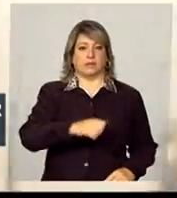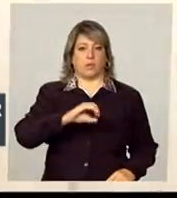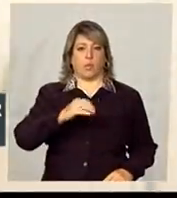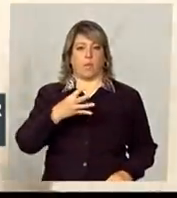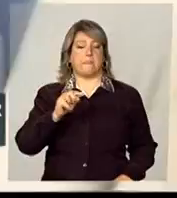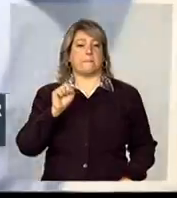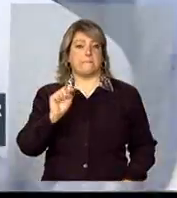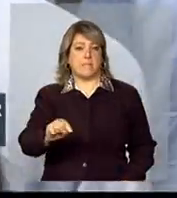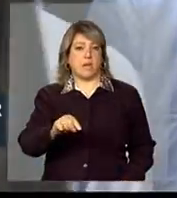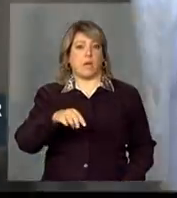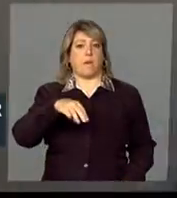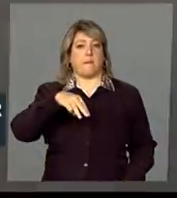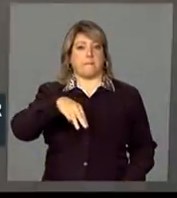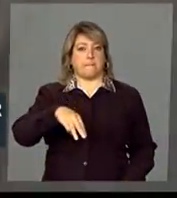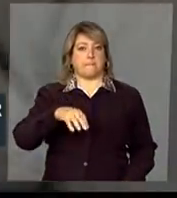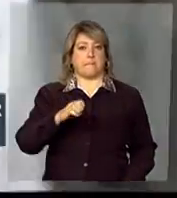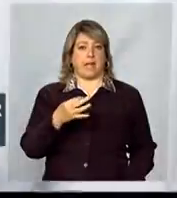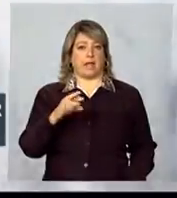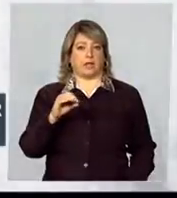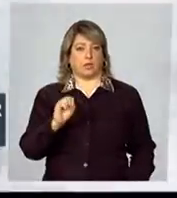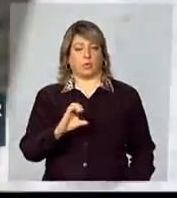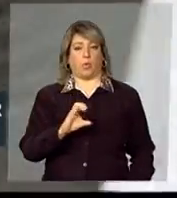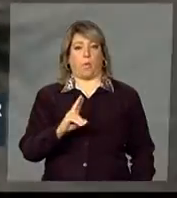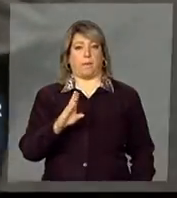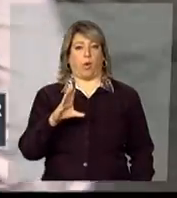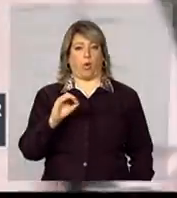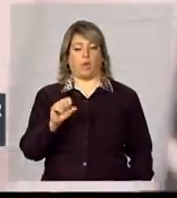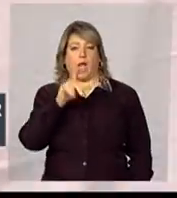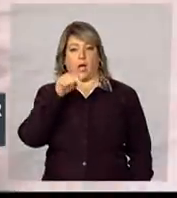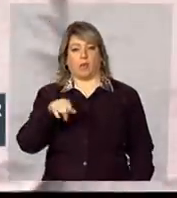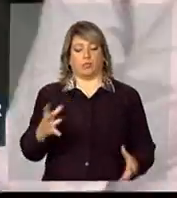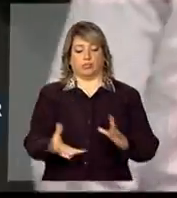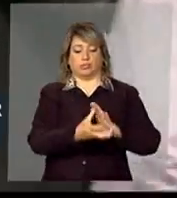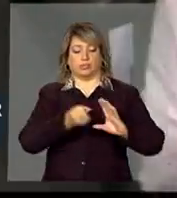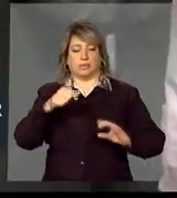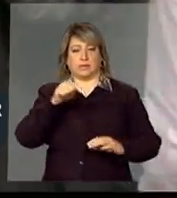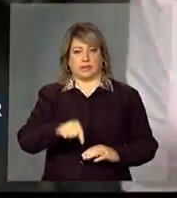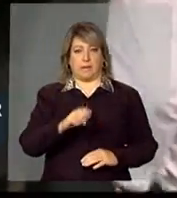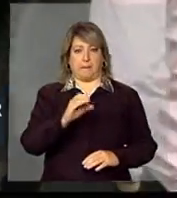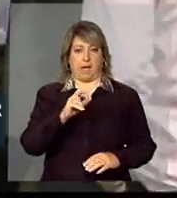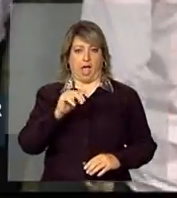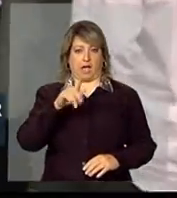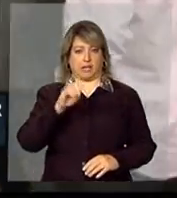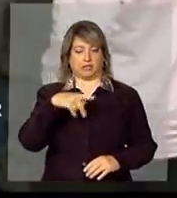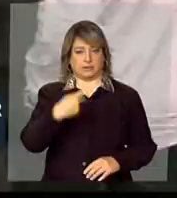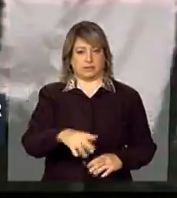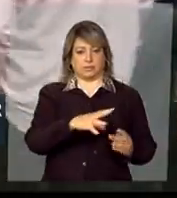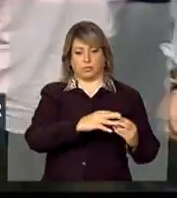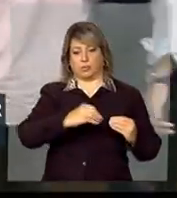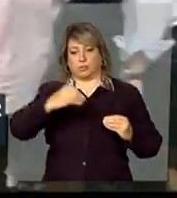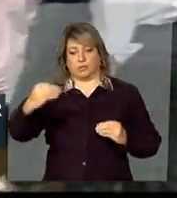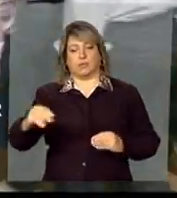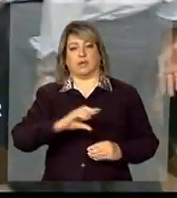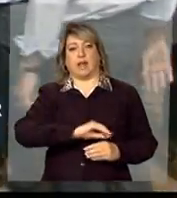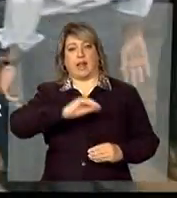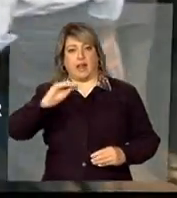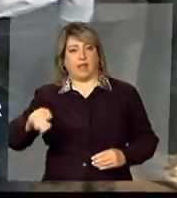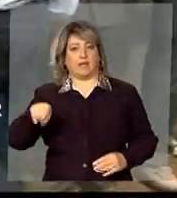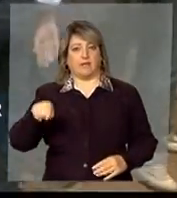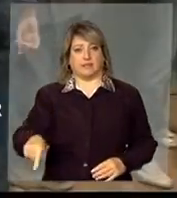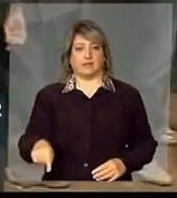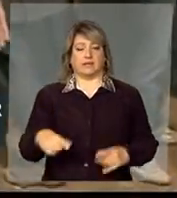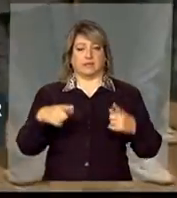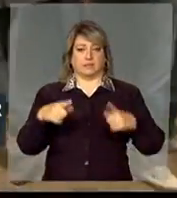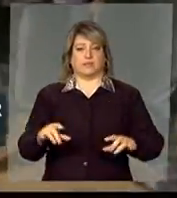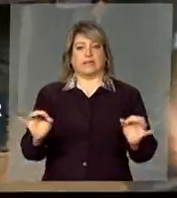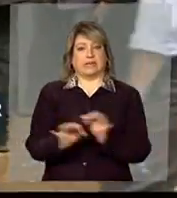mil metros cúbicos de água. Então, essa água é retirada da barragem de Piaus, é levada para essa estação de tratamento,